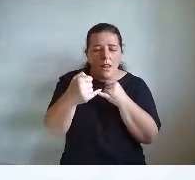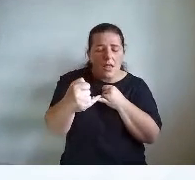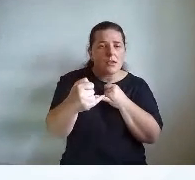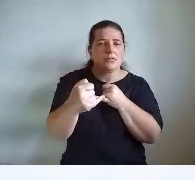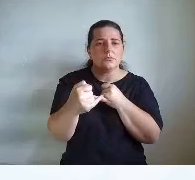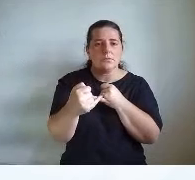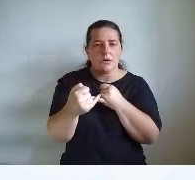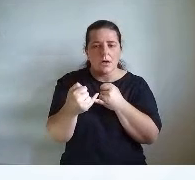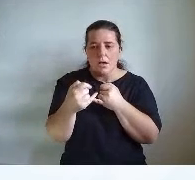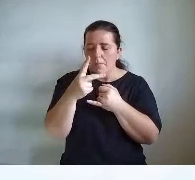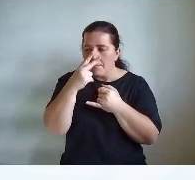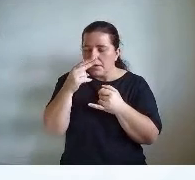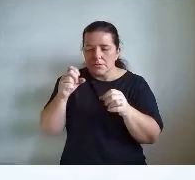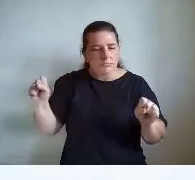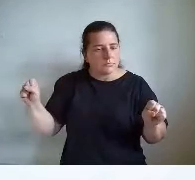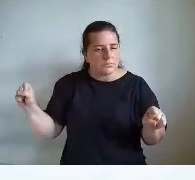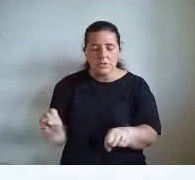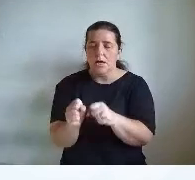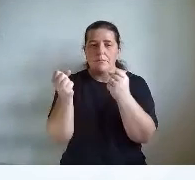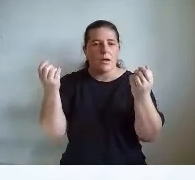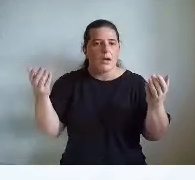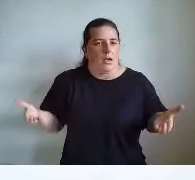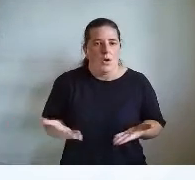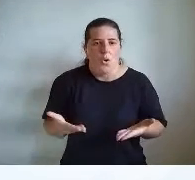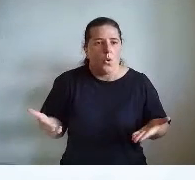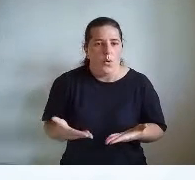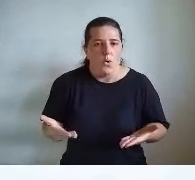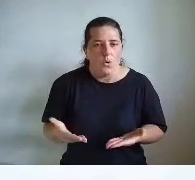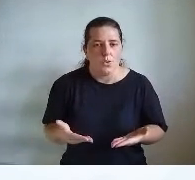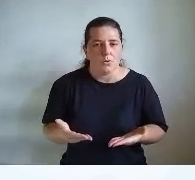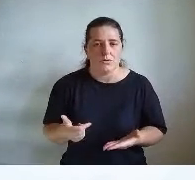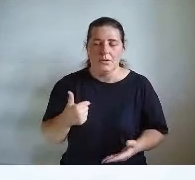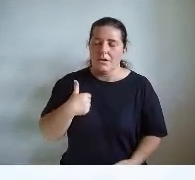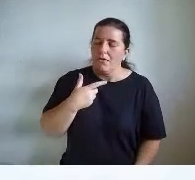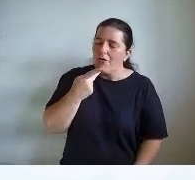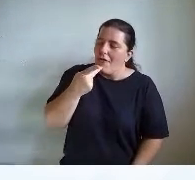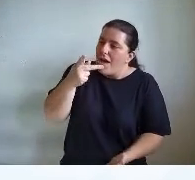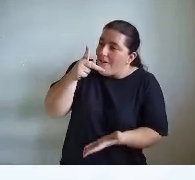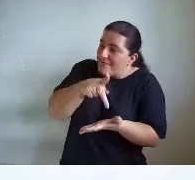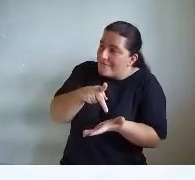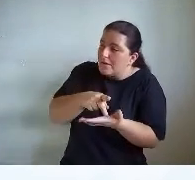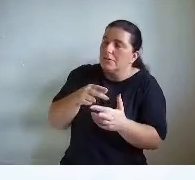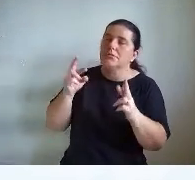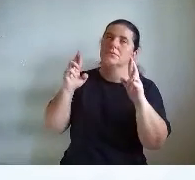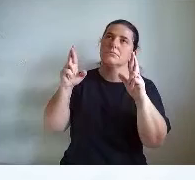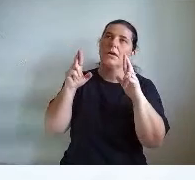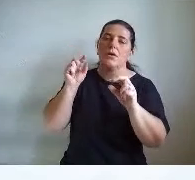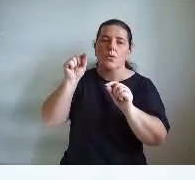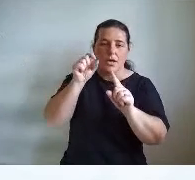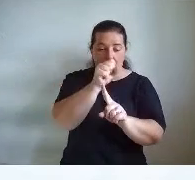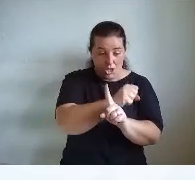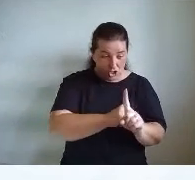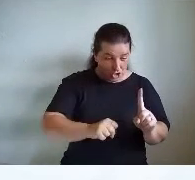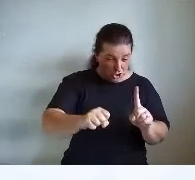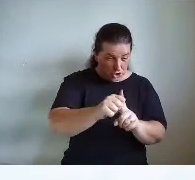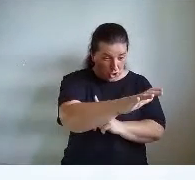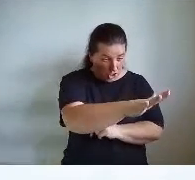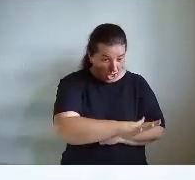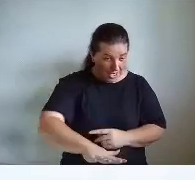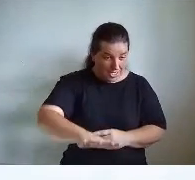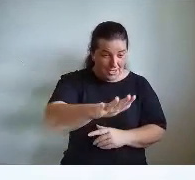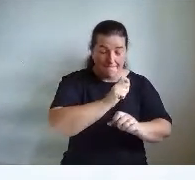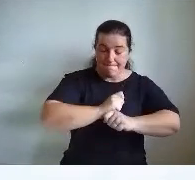Então, assim, Gilce, o que eu sinceramente espero é que a sociedade brasileira acorde